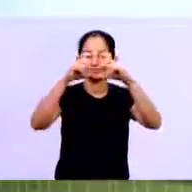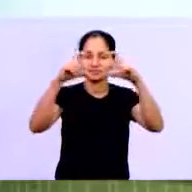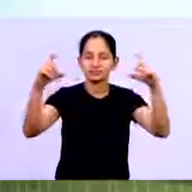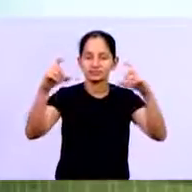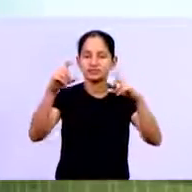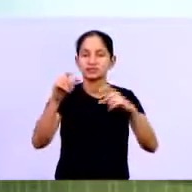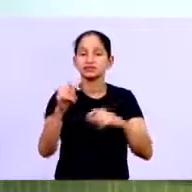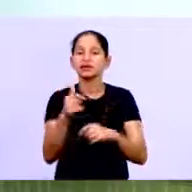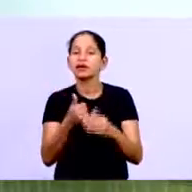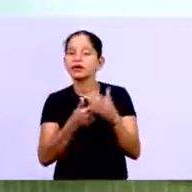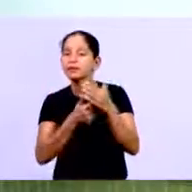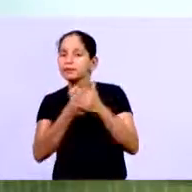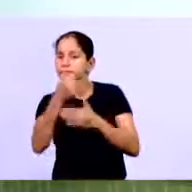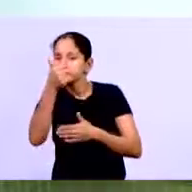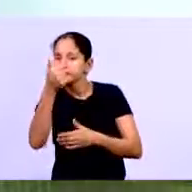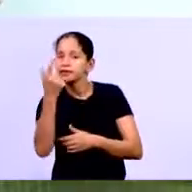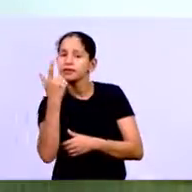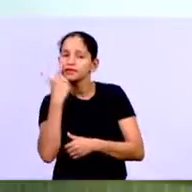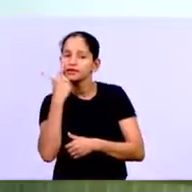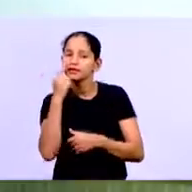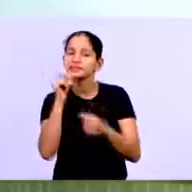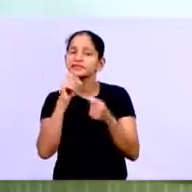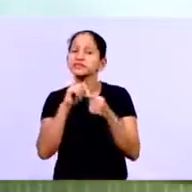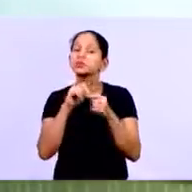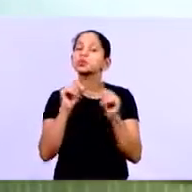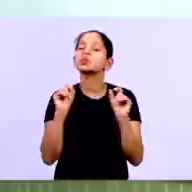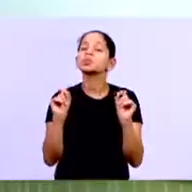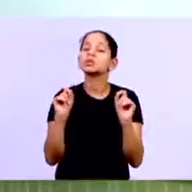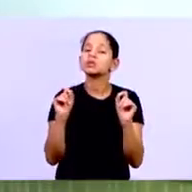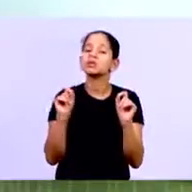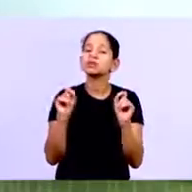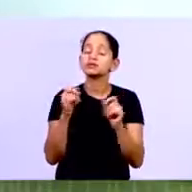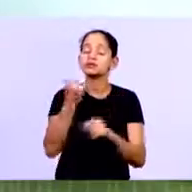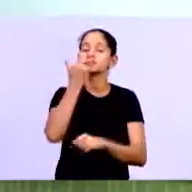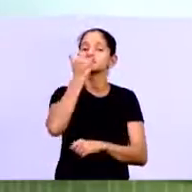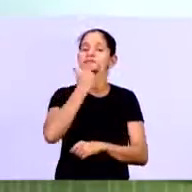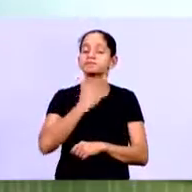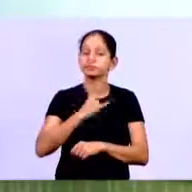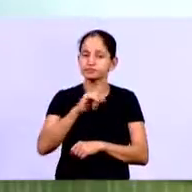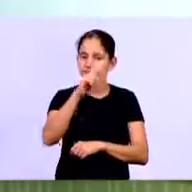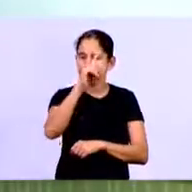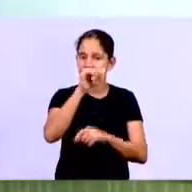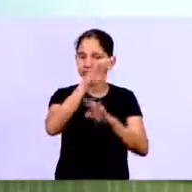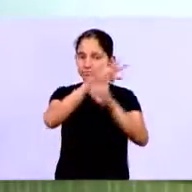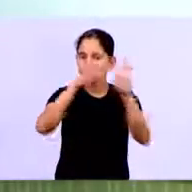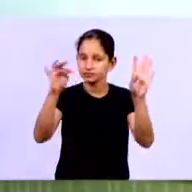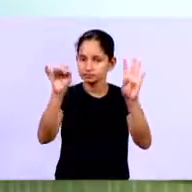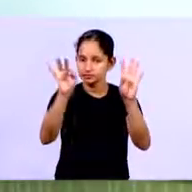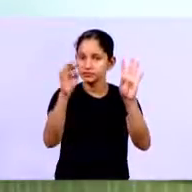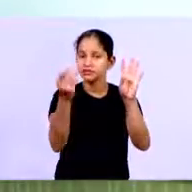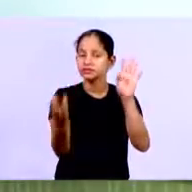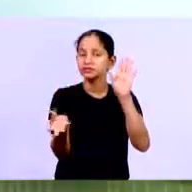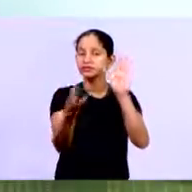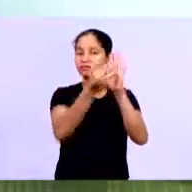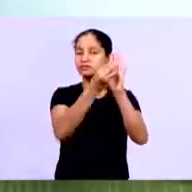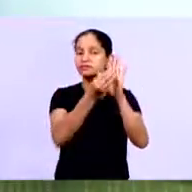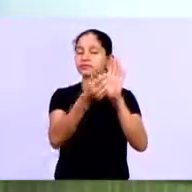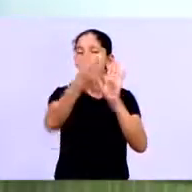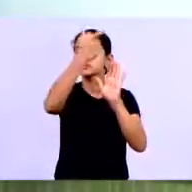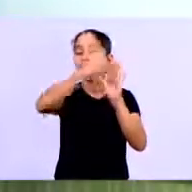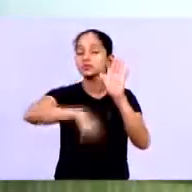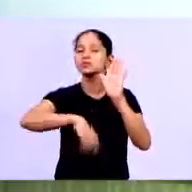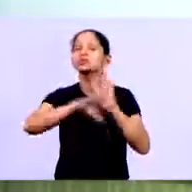a primeira coisa que eu vou preencher vai ser a primeira coisa que eu vou preencher vai ser a coluna